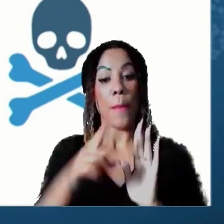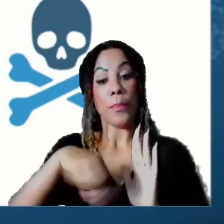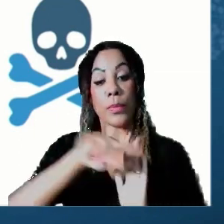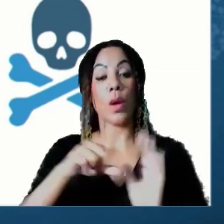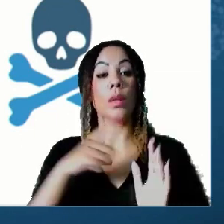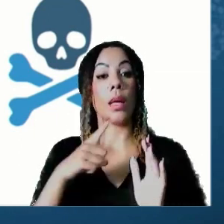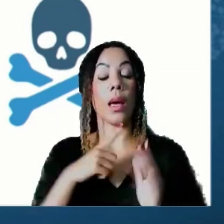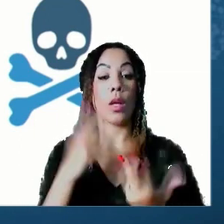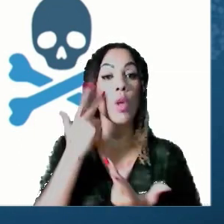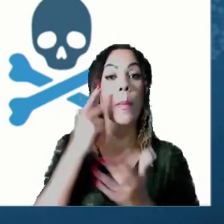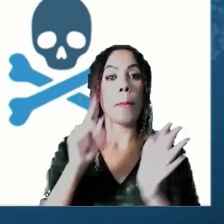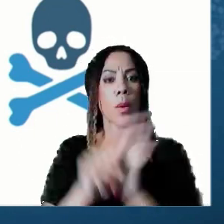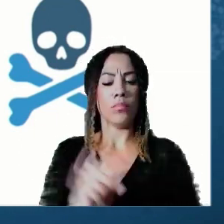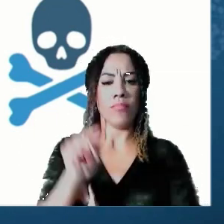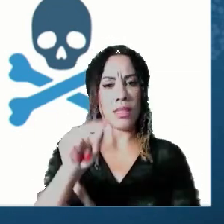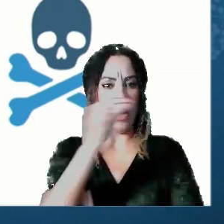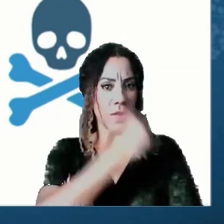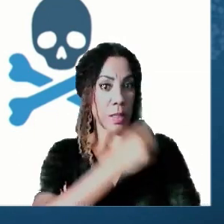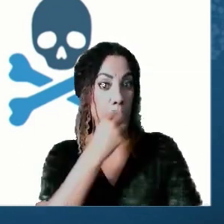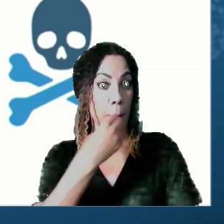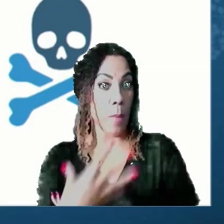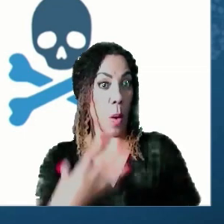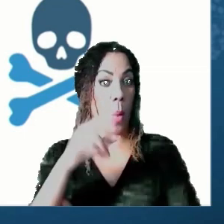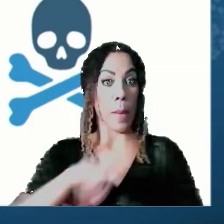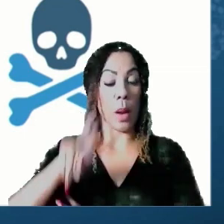realmente perguntando aqui, essa vacina é eficaz para ser